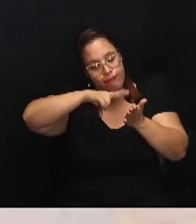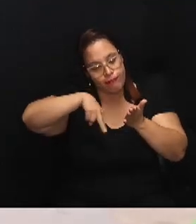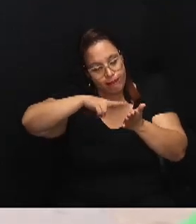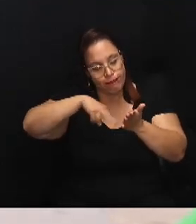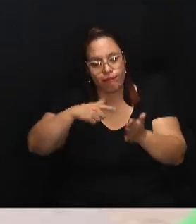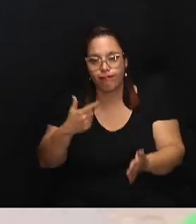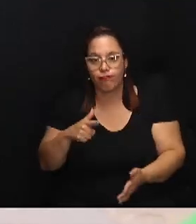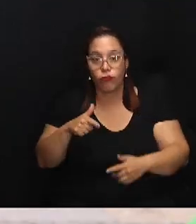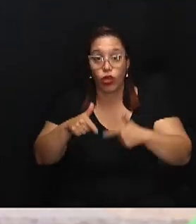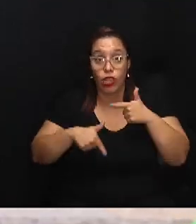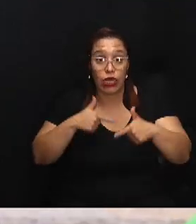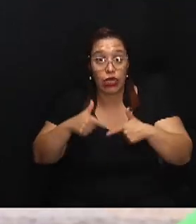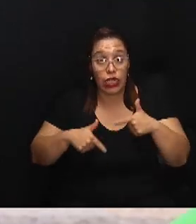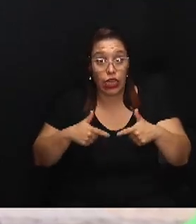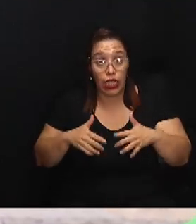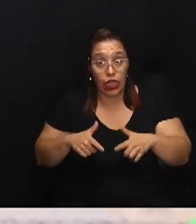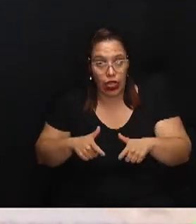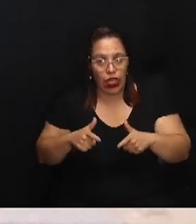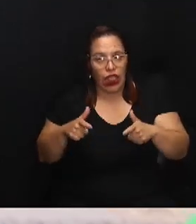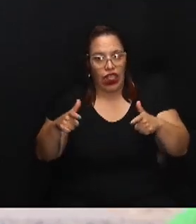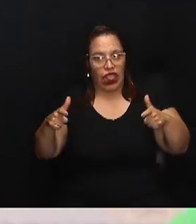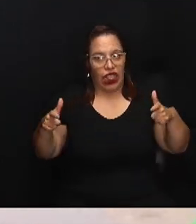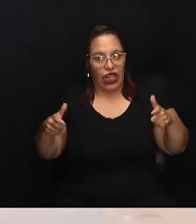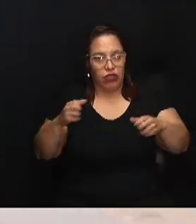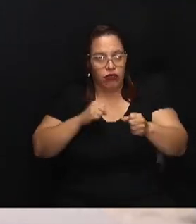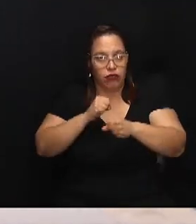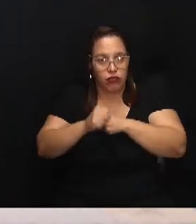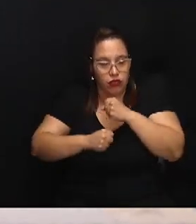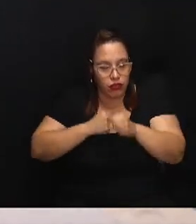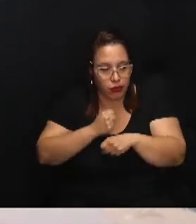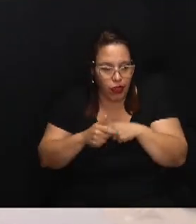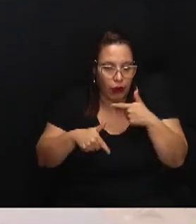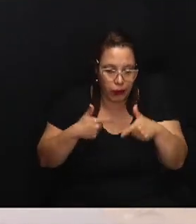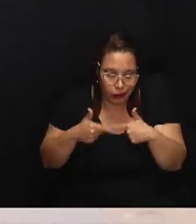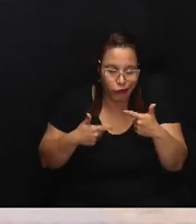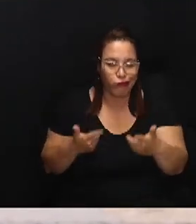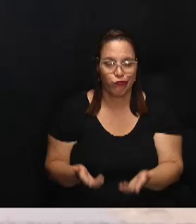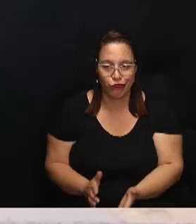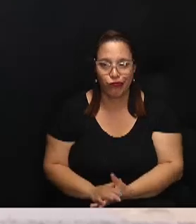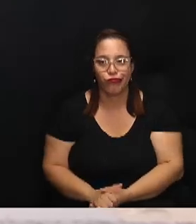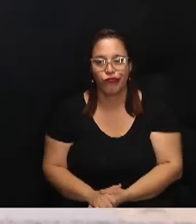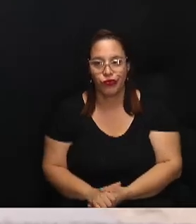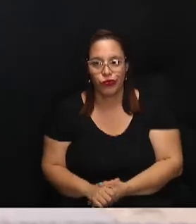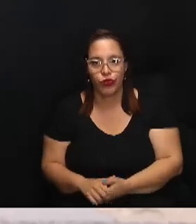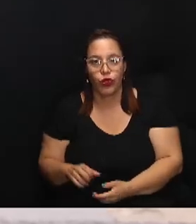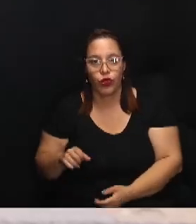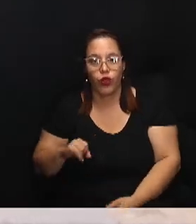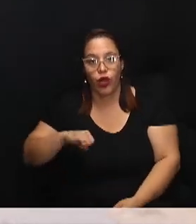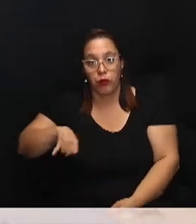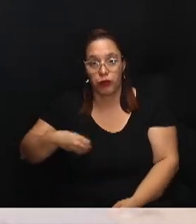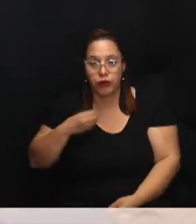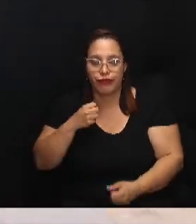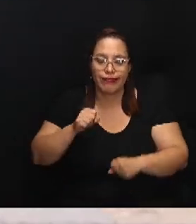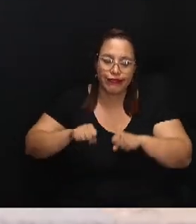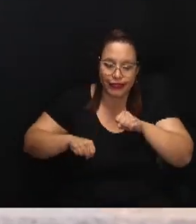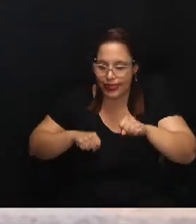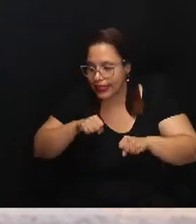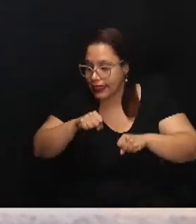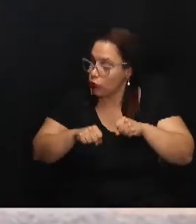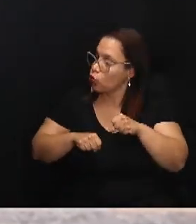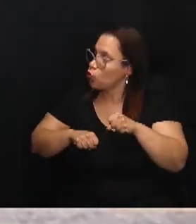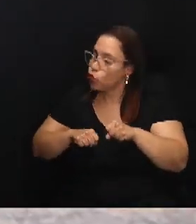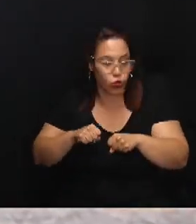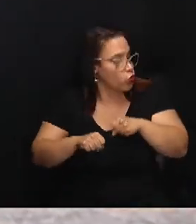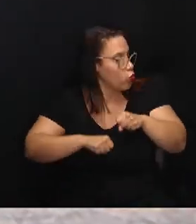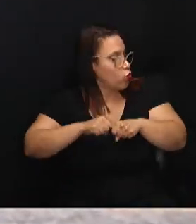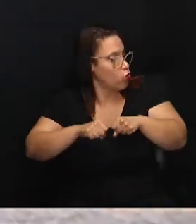tenho trabalhado muito, porque o ano passado eu trabalhei demais, curtindo o lazer, andando de bicicleta,